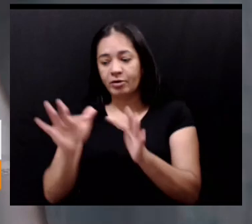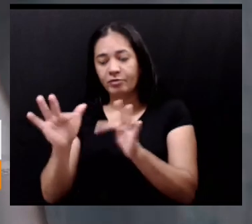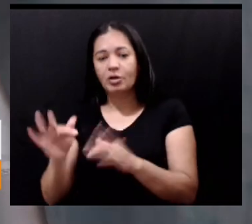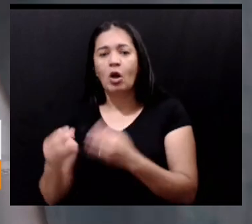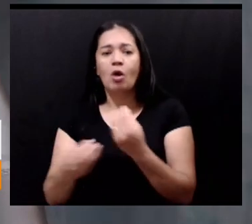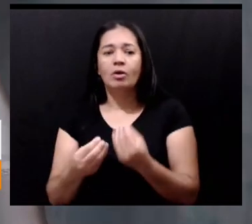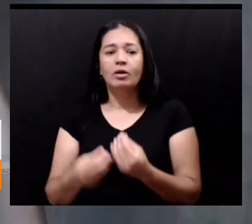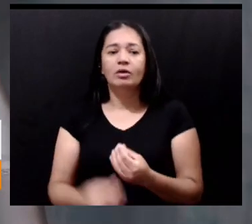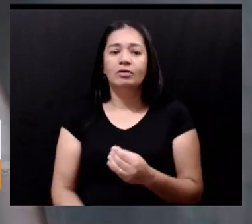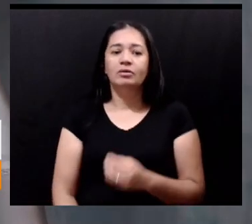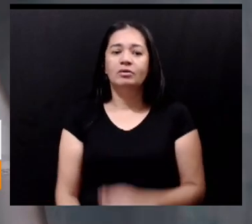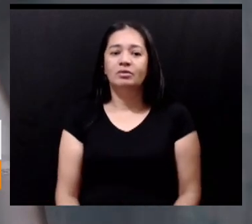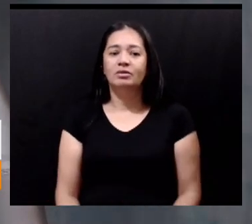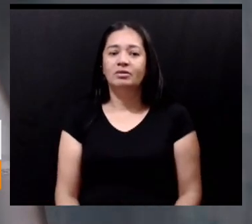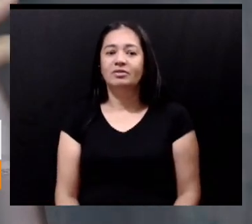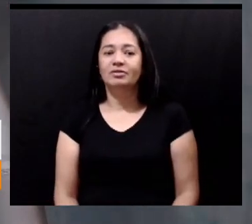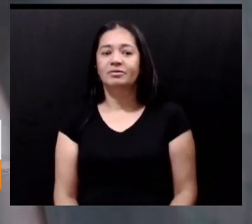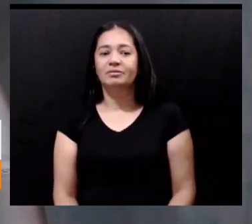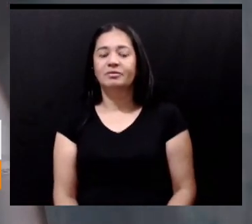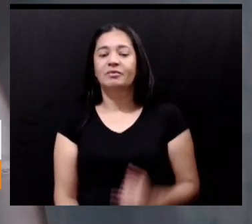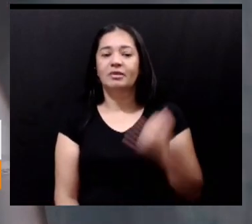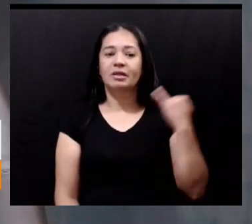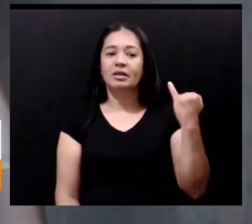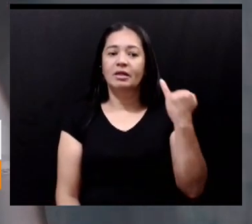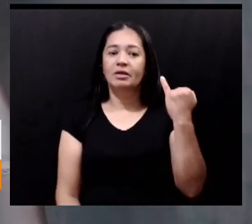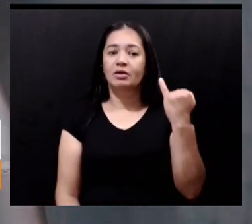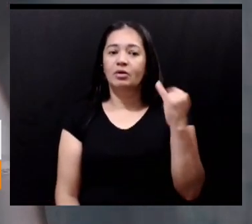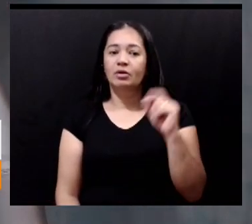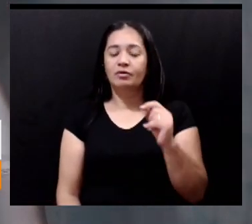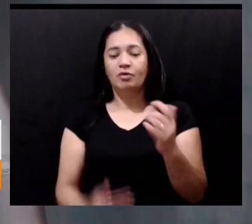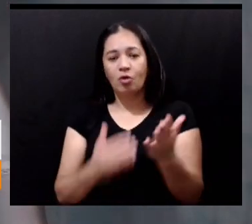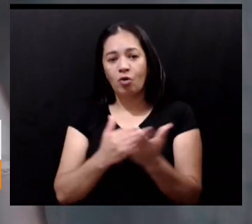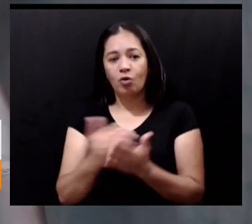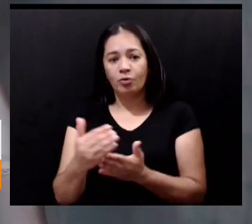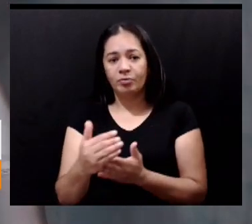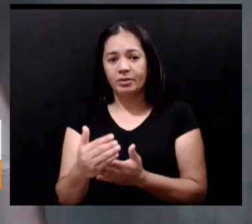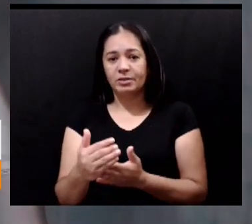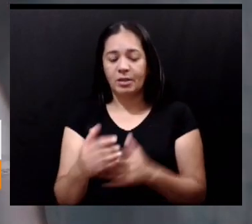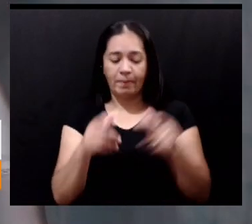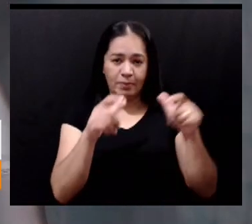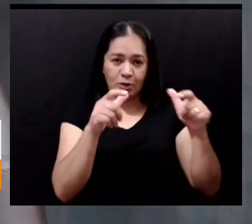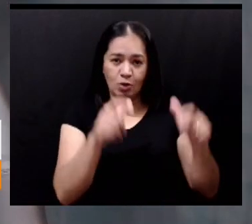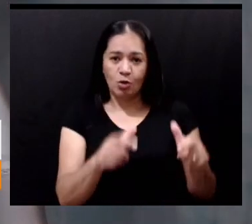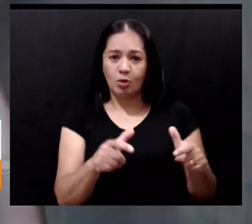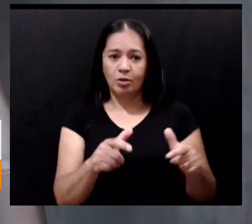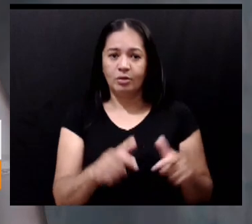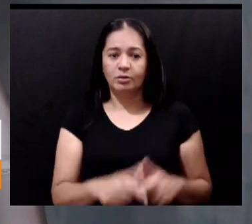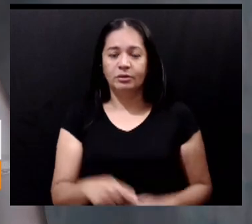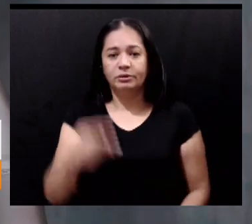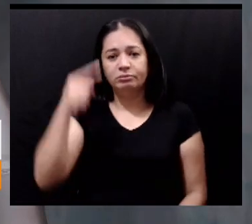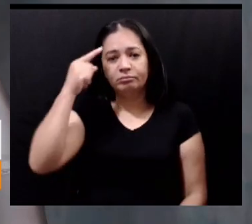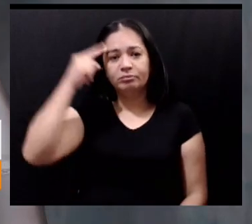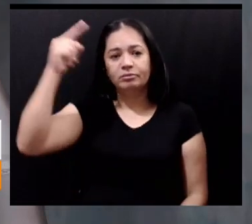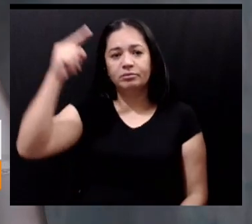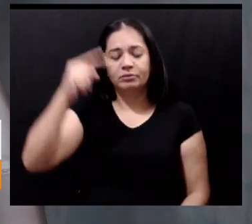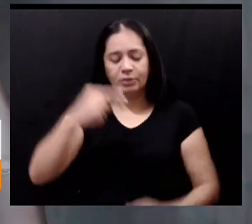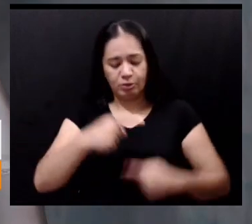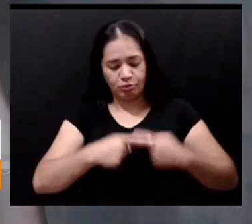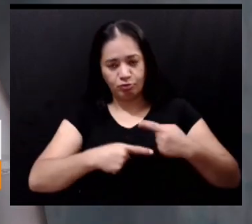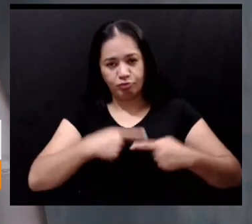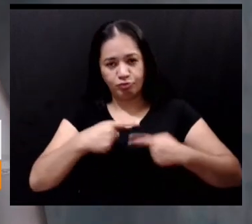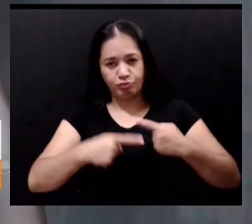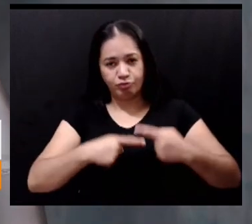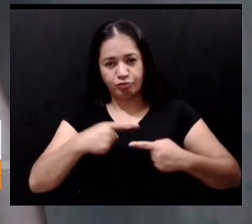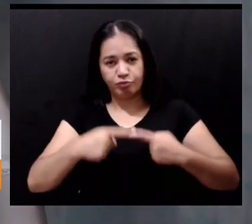isso super importante, e vou começar talvez por esse lugar. Muito bem. Na ideia de ter um ciclo e ter fim, a gente vem com